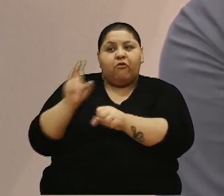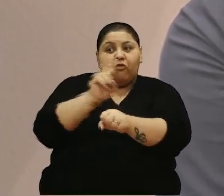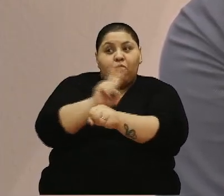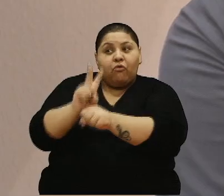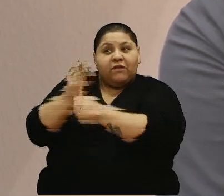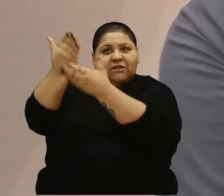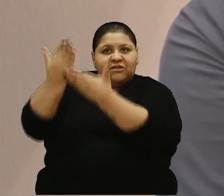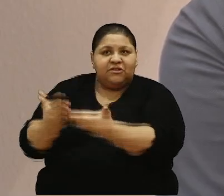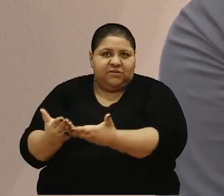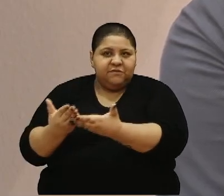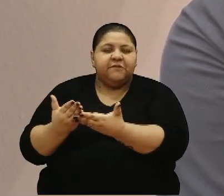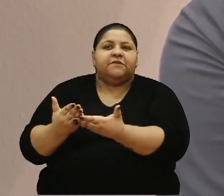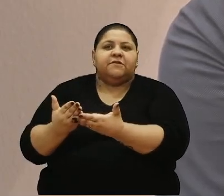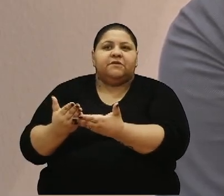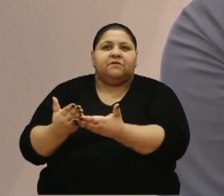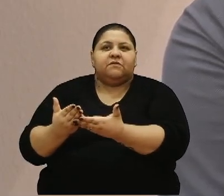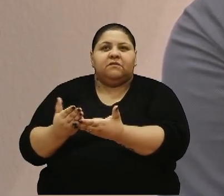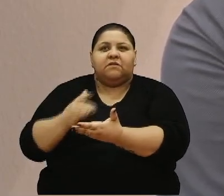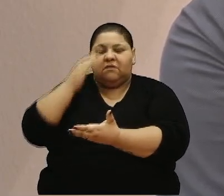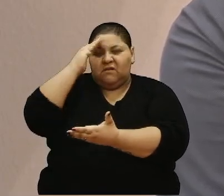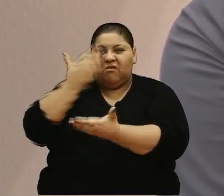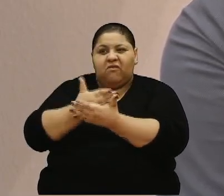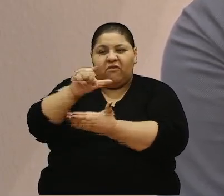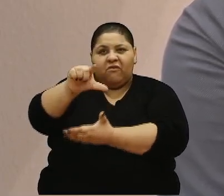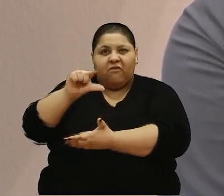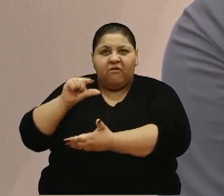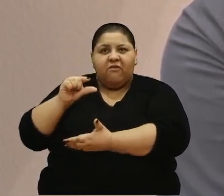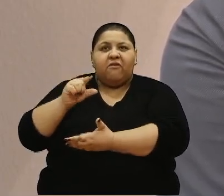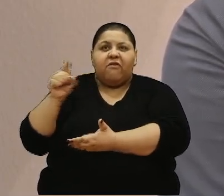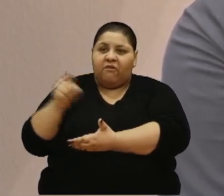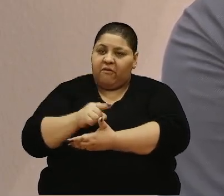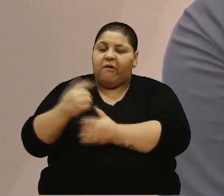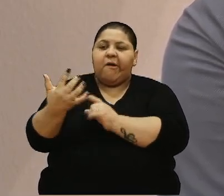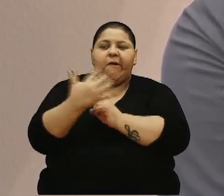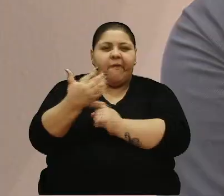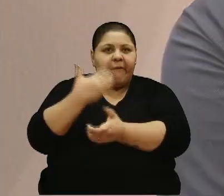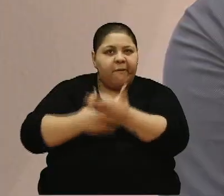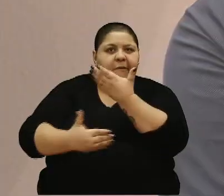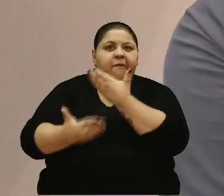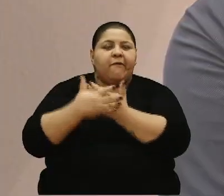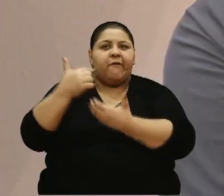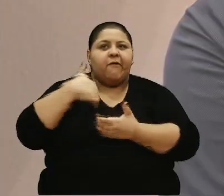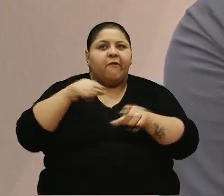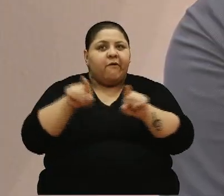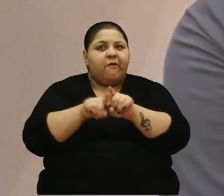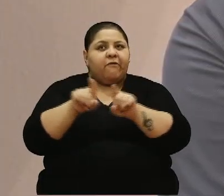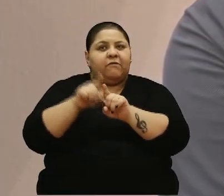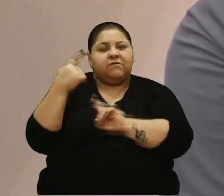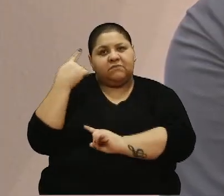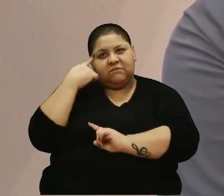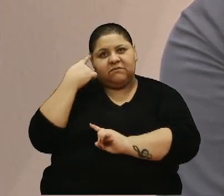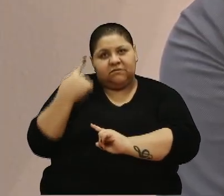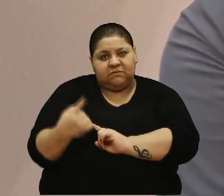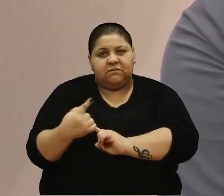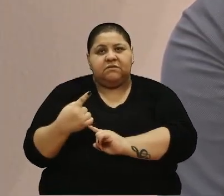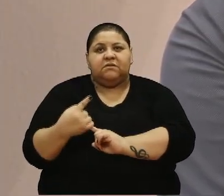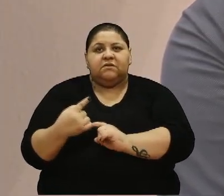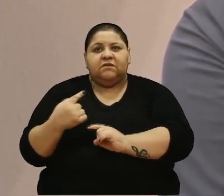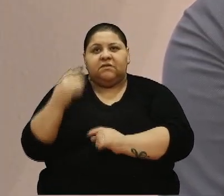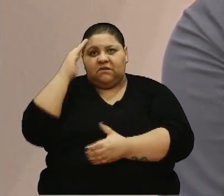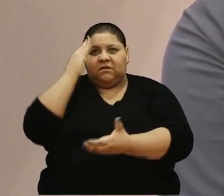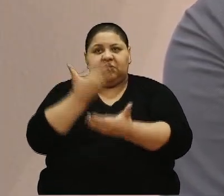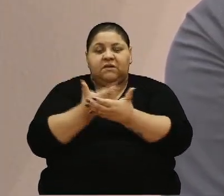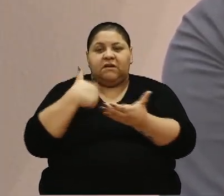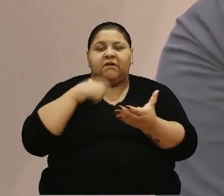mesmo. Então, acho que a sua decisão, como bem disse a vereadora Sandra, é fonte de inspiração para todos nós, né? Eu também, pensando nisso e convencido pela minha esposa